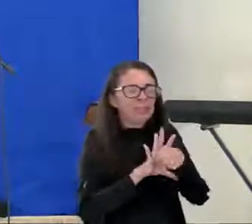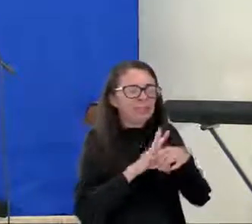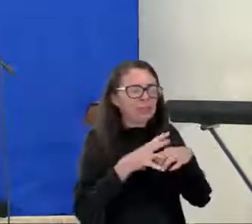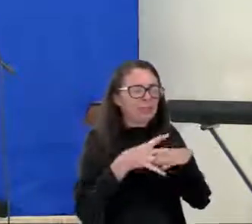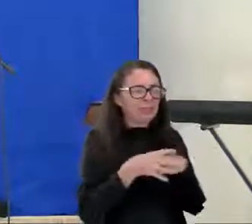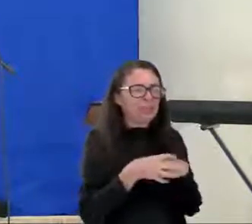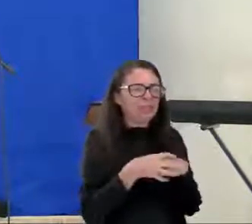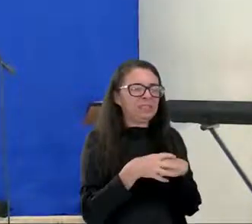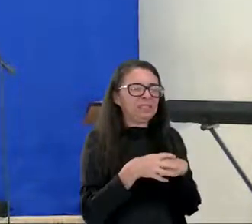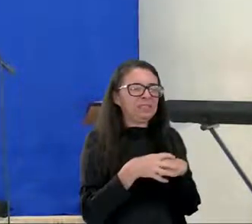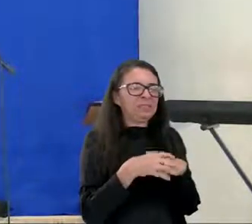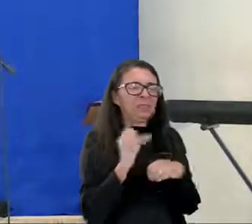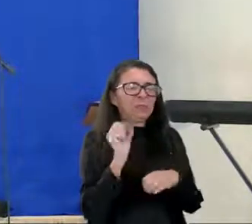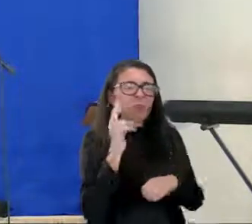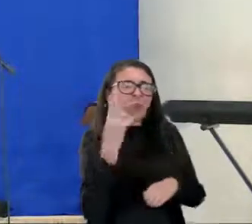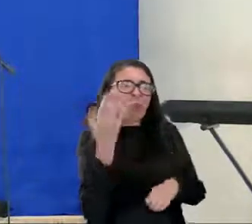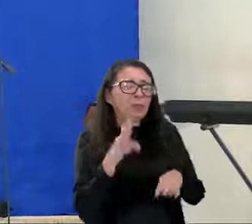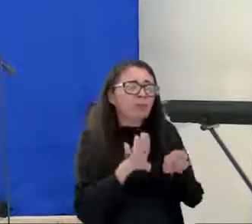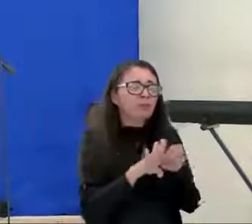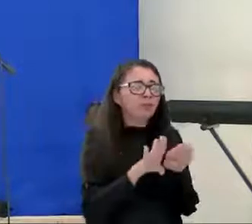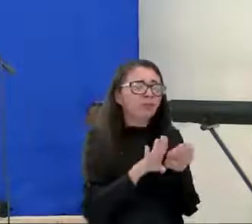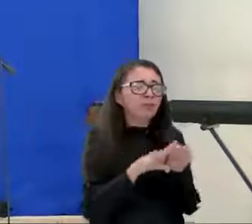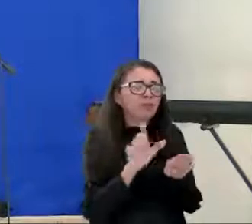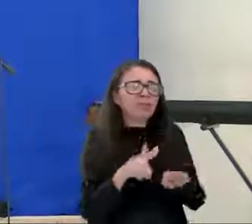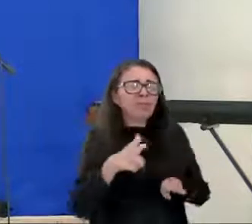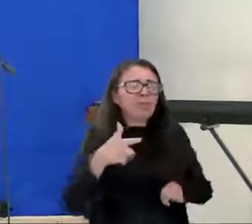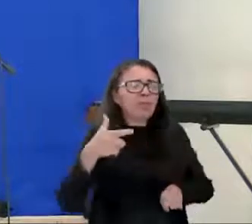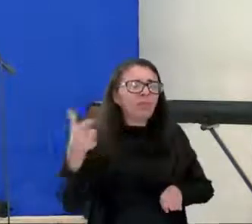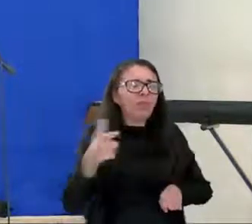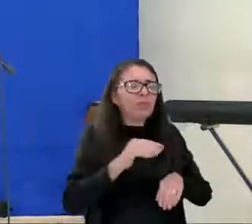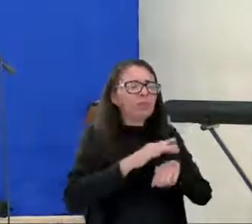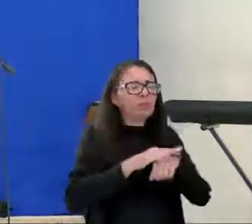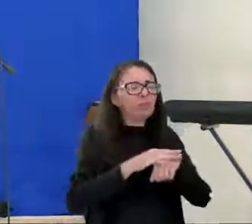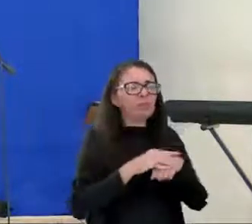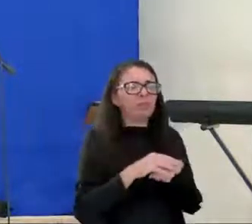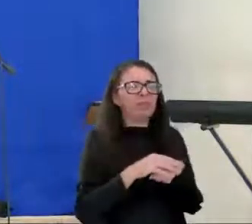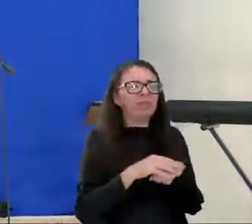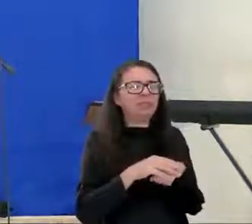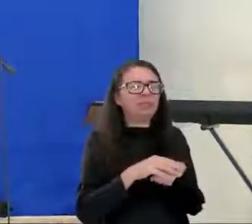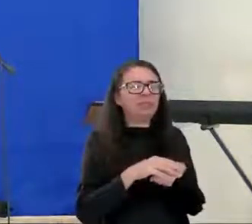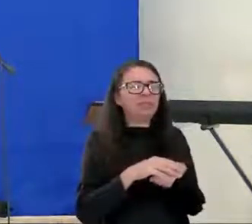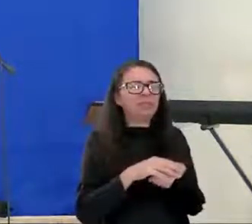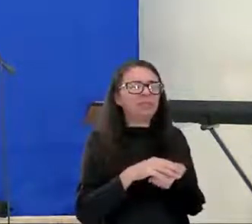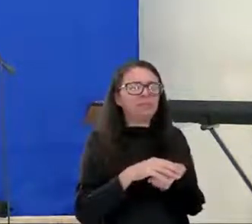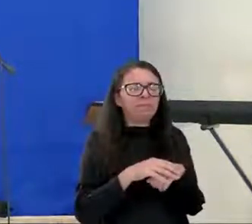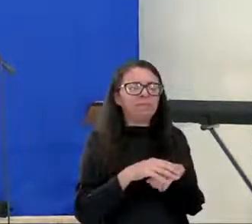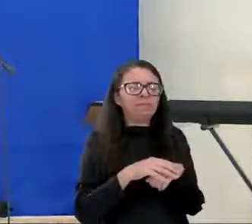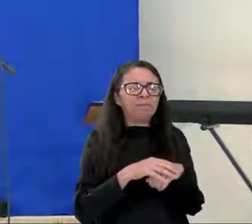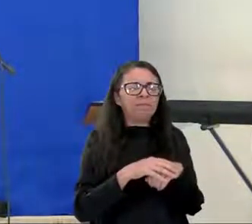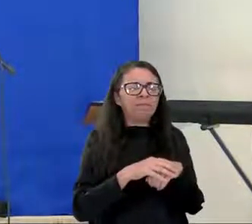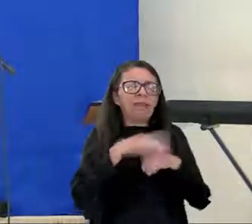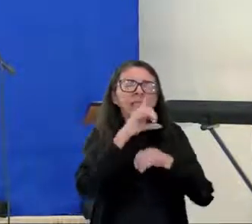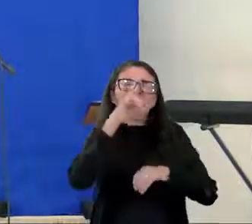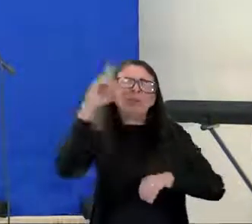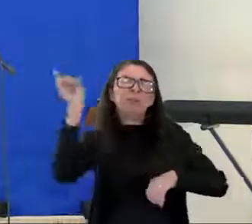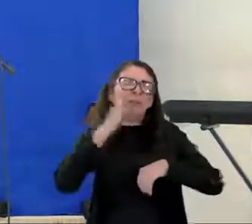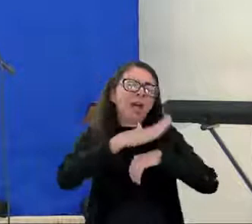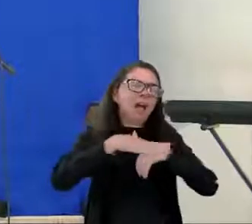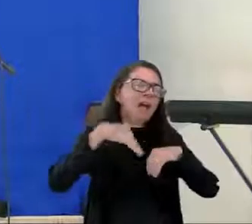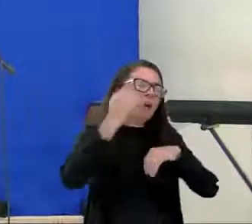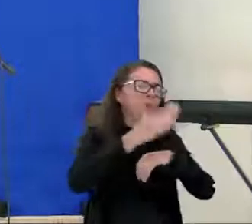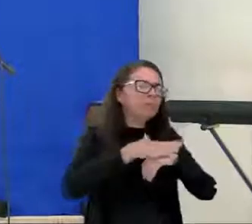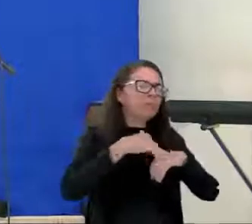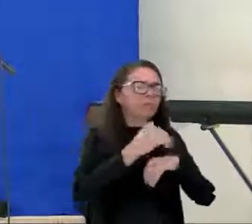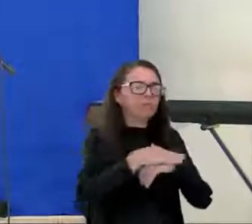da nossa igreja, Senhor, também, que têm problemas de perca de pessoas queridas, entes queridos das suas famílias. Que o Senhor